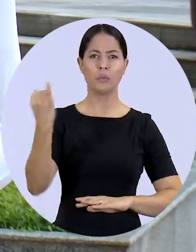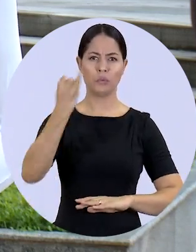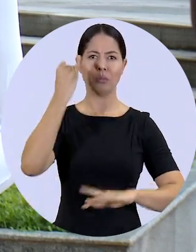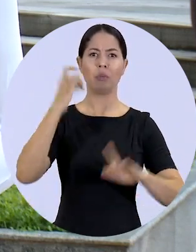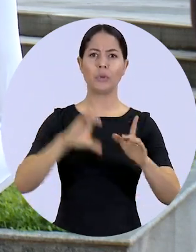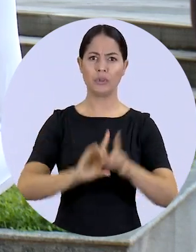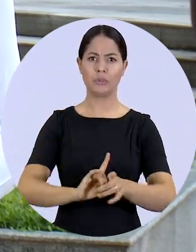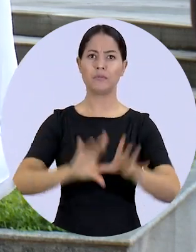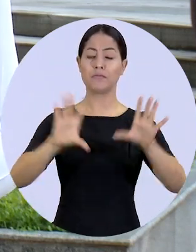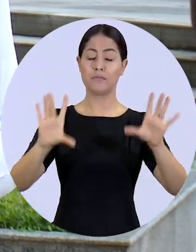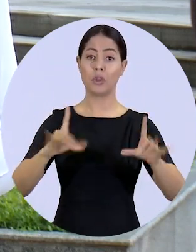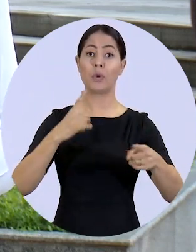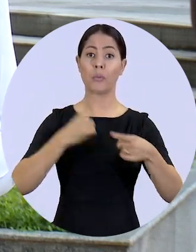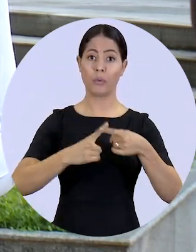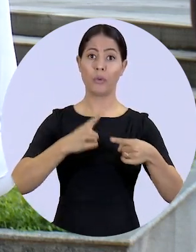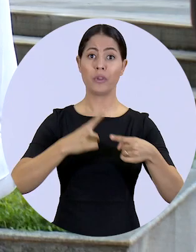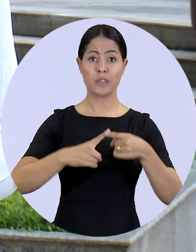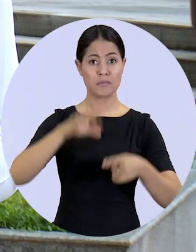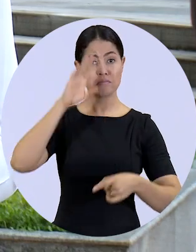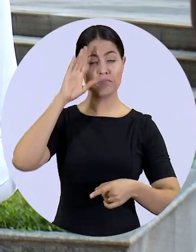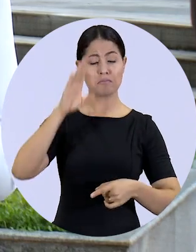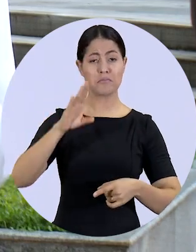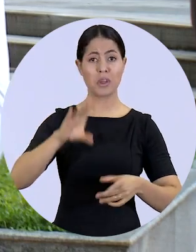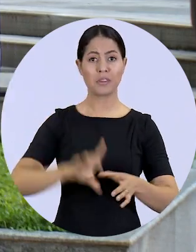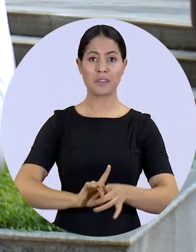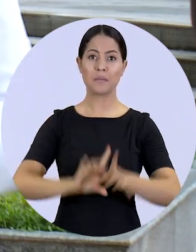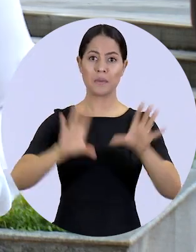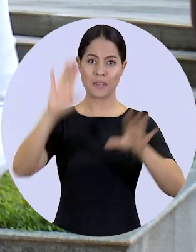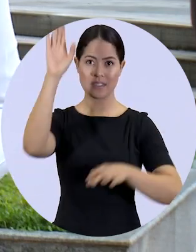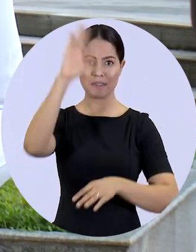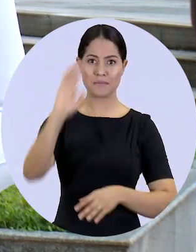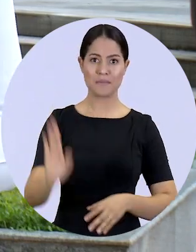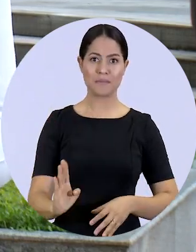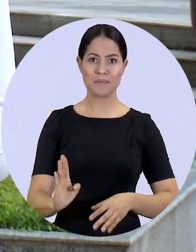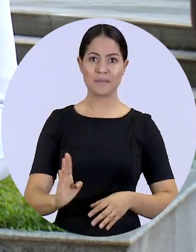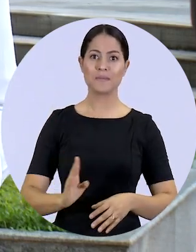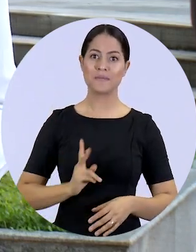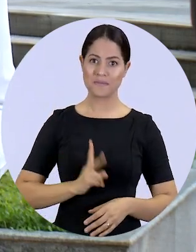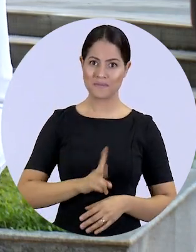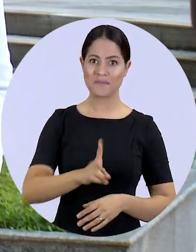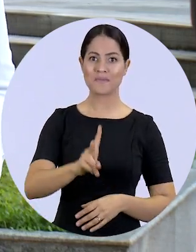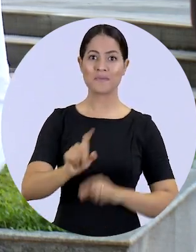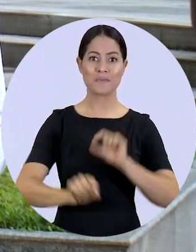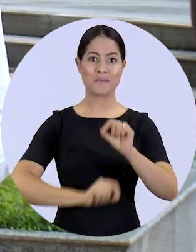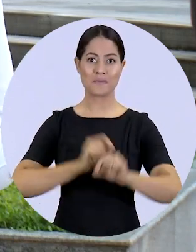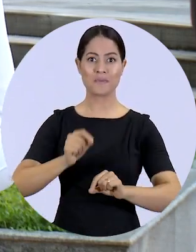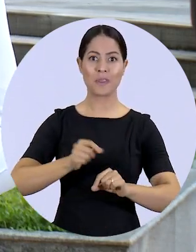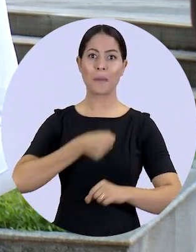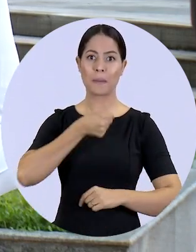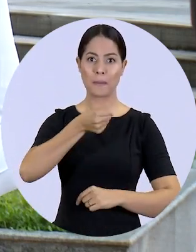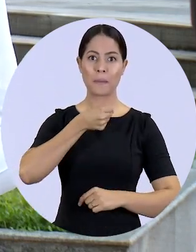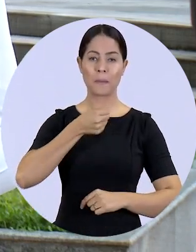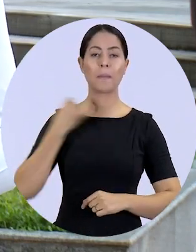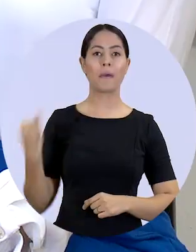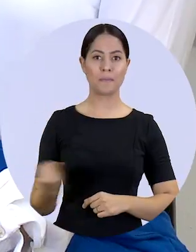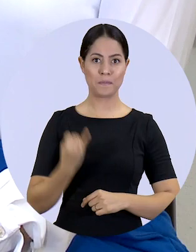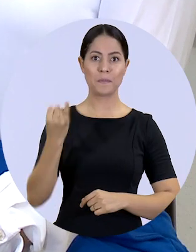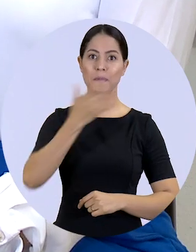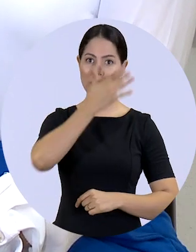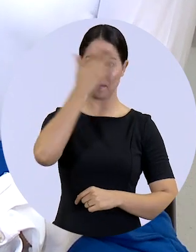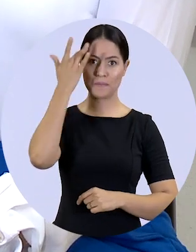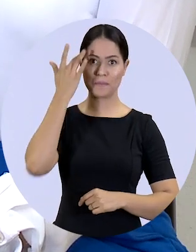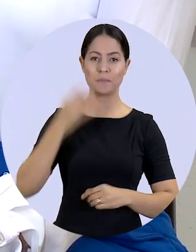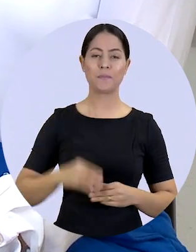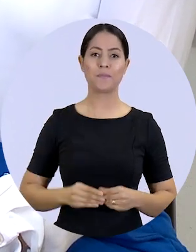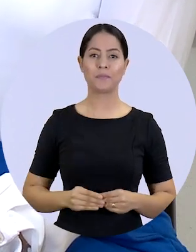um dos pilares do Estado Democrático de Direito. Continue comigo. Vamos entrevistar grandes nomes da área. E